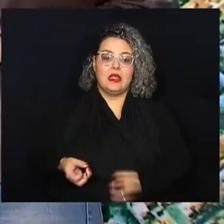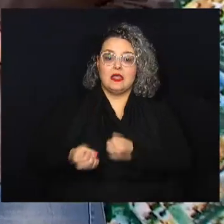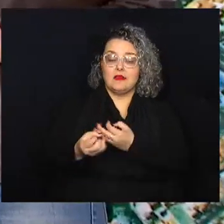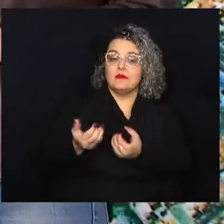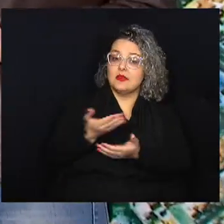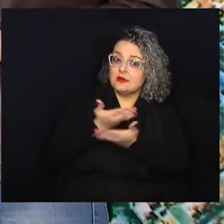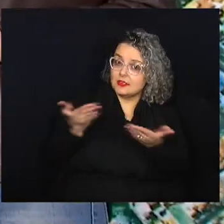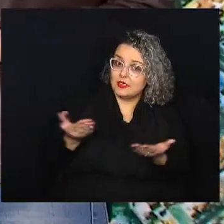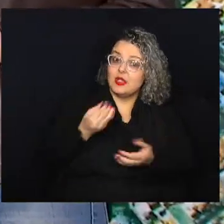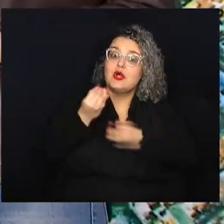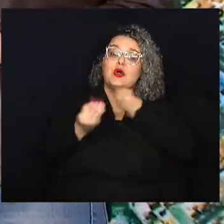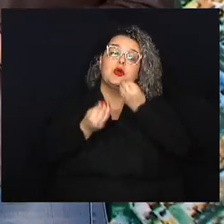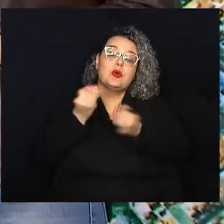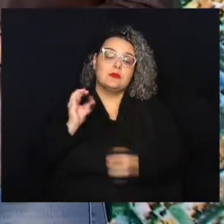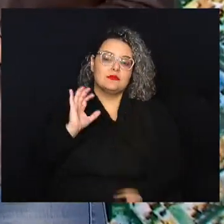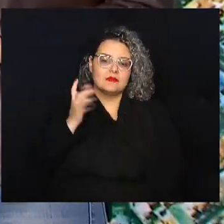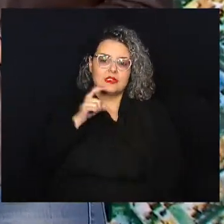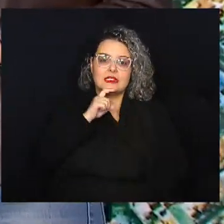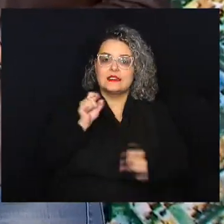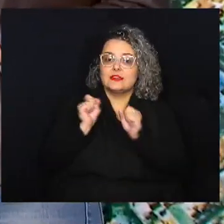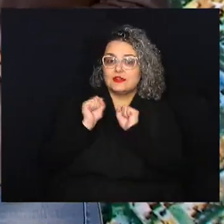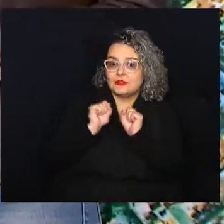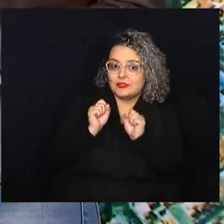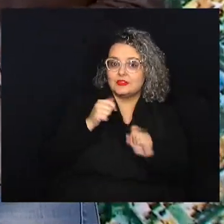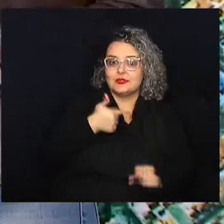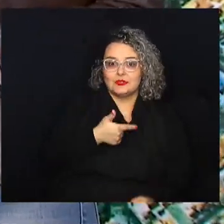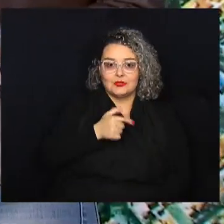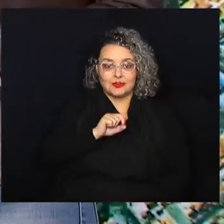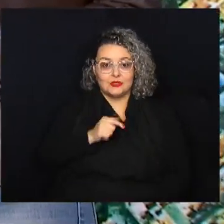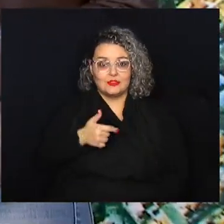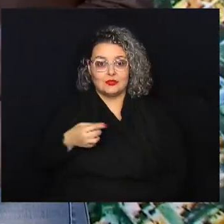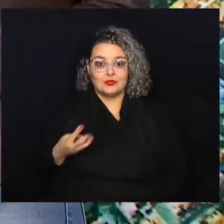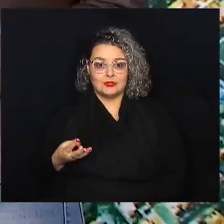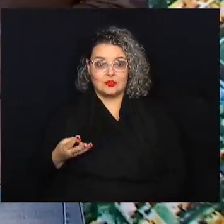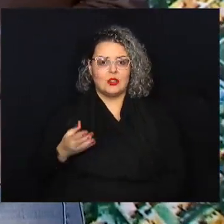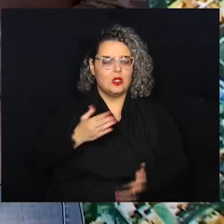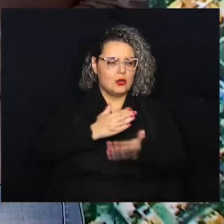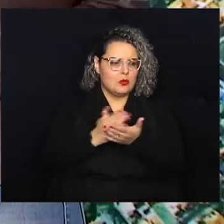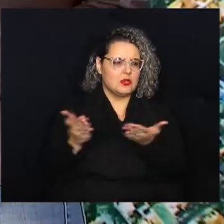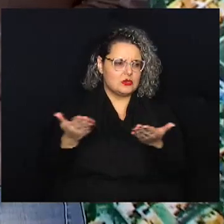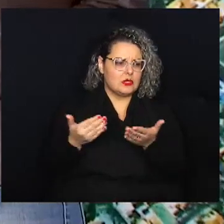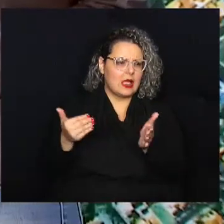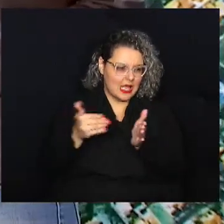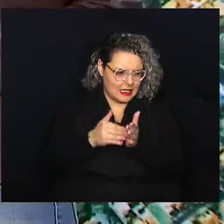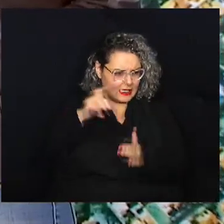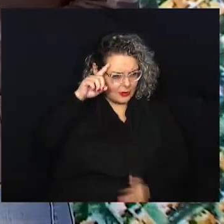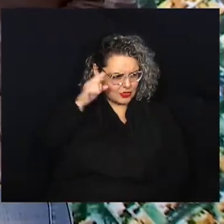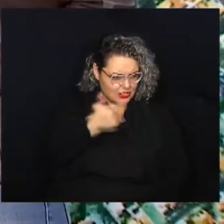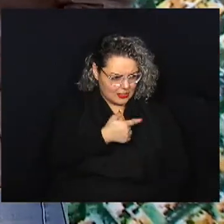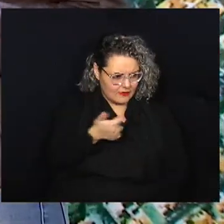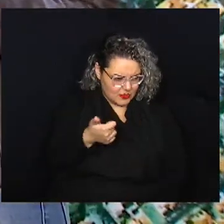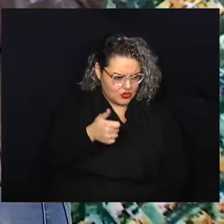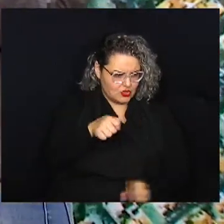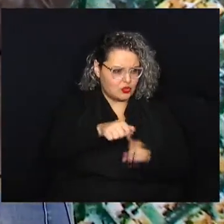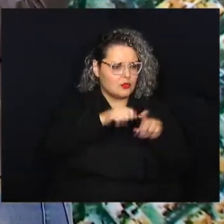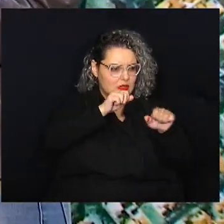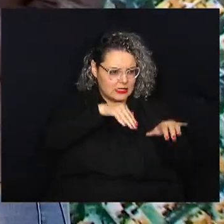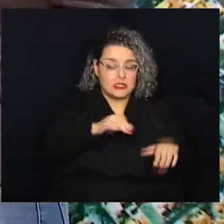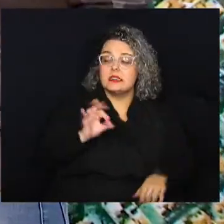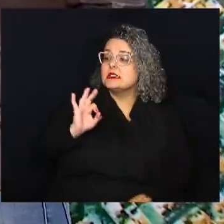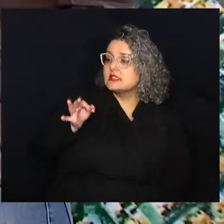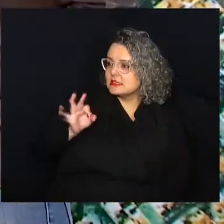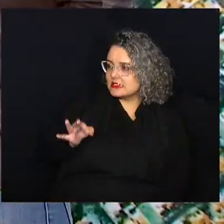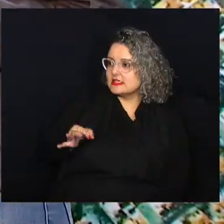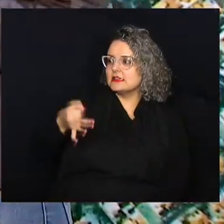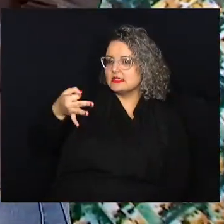você de como vai ser o nosso inverno 2023. Começou hoje, vai até dia 21 de setembro, né? Sim, exatamente quando nós